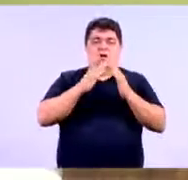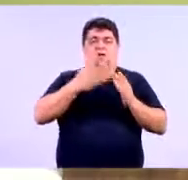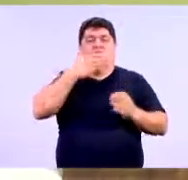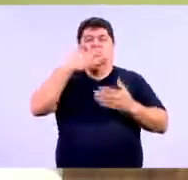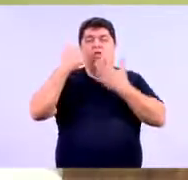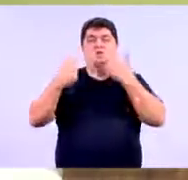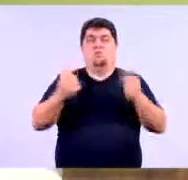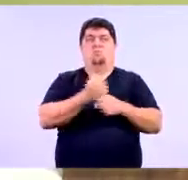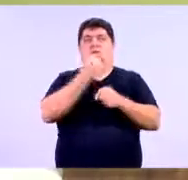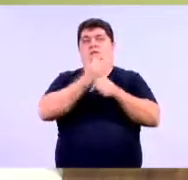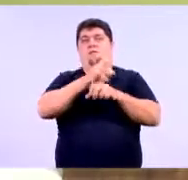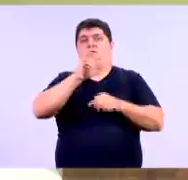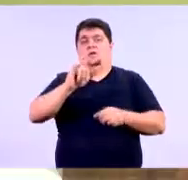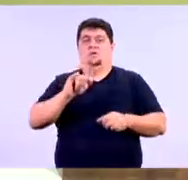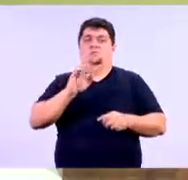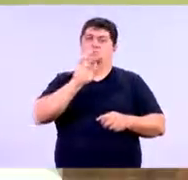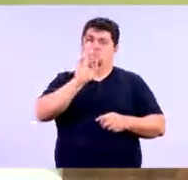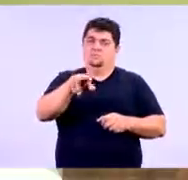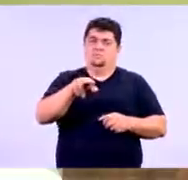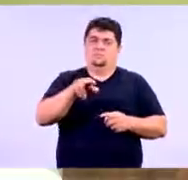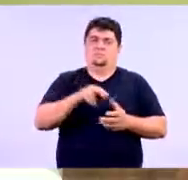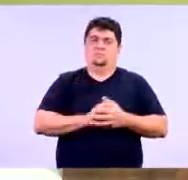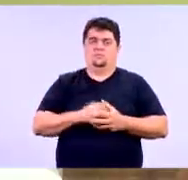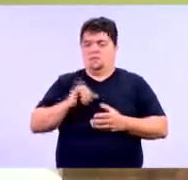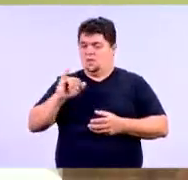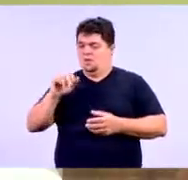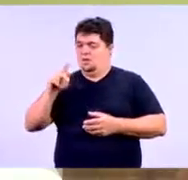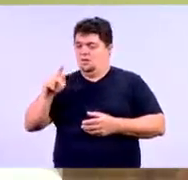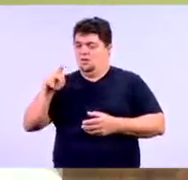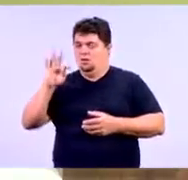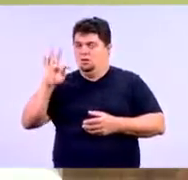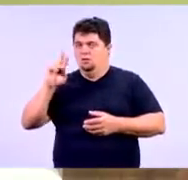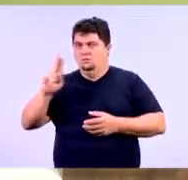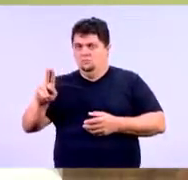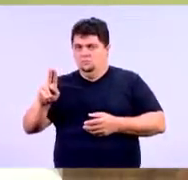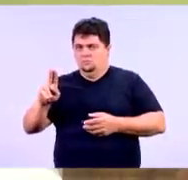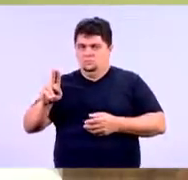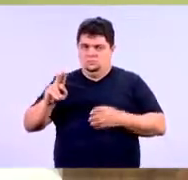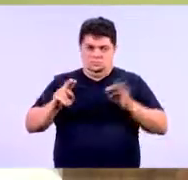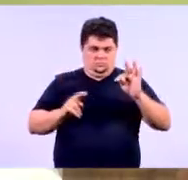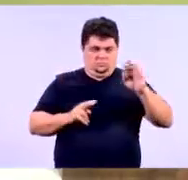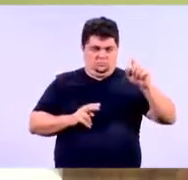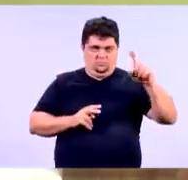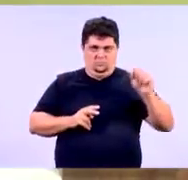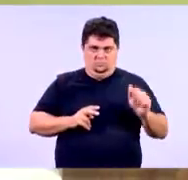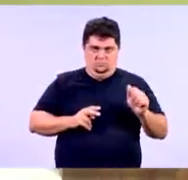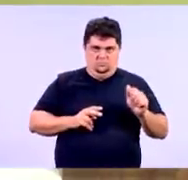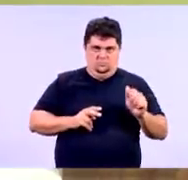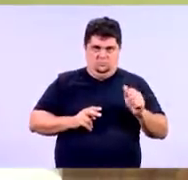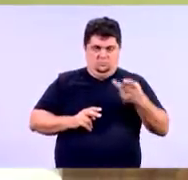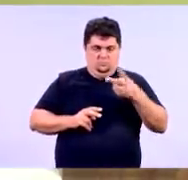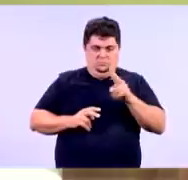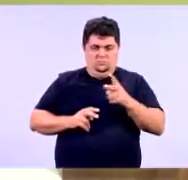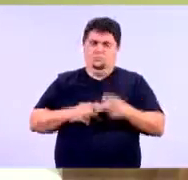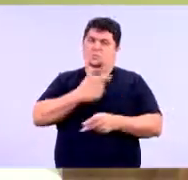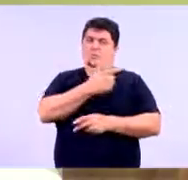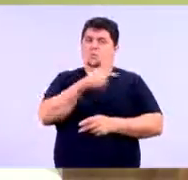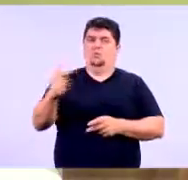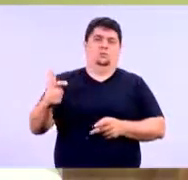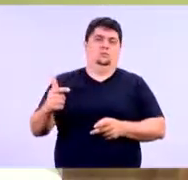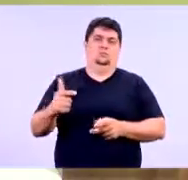imóveis. Então, respondendo a sua pergunta, IPTU, contribuição de melhoria, gera bitributação?